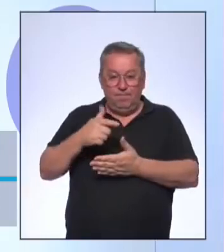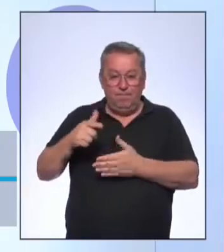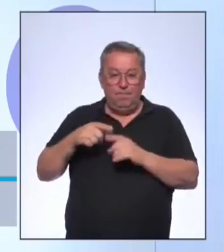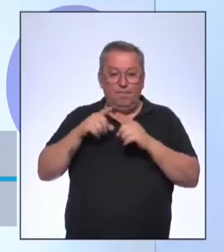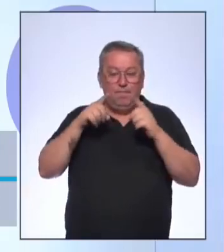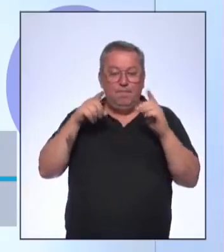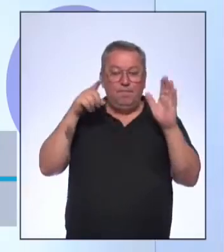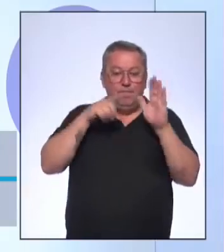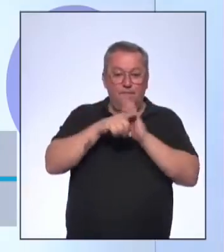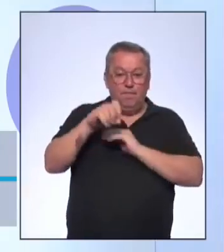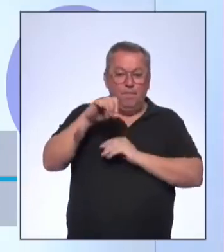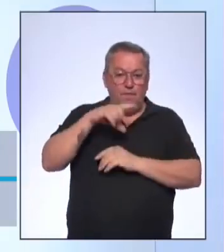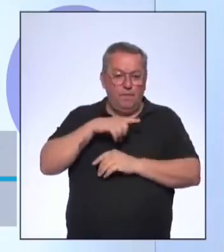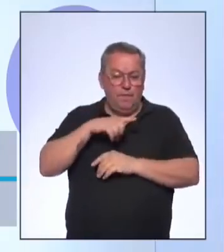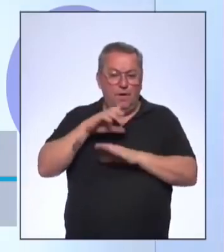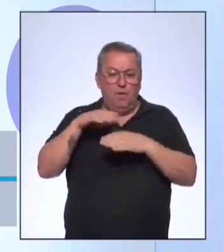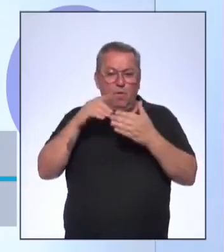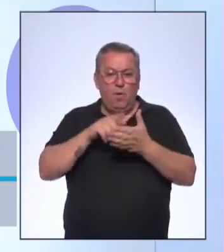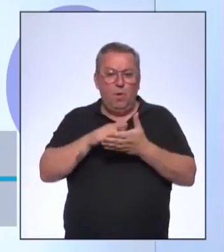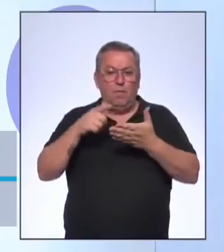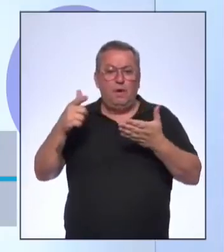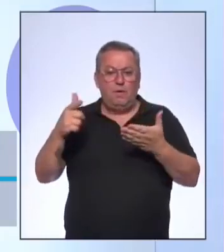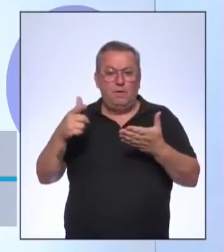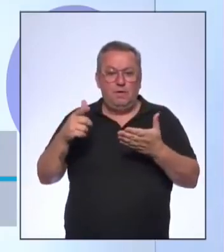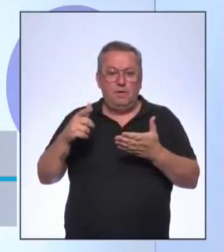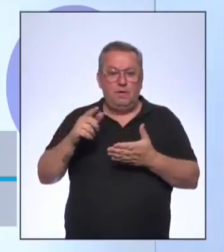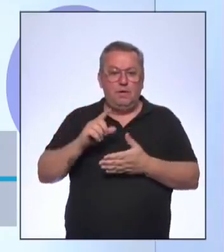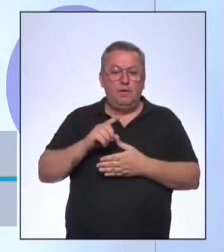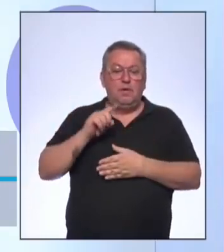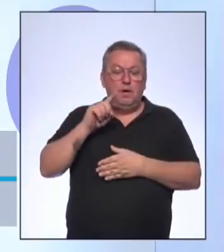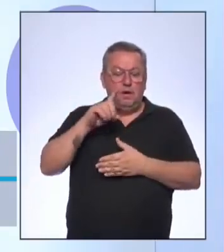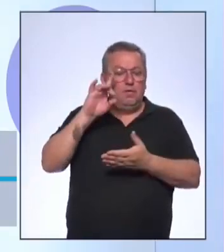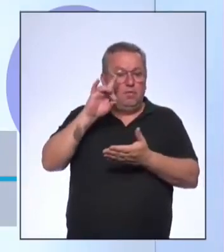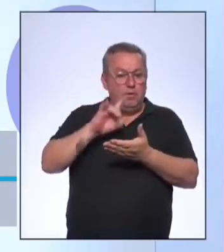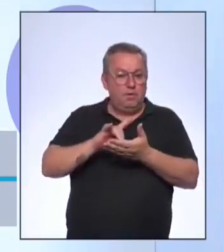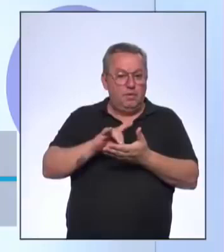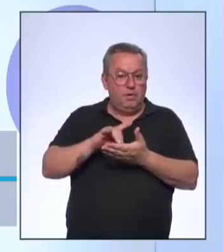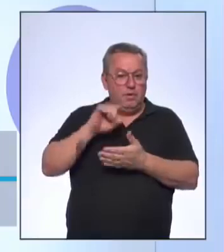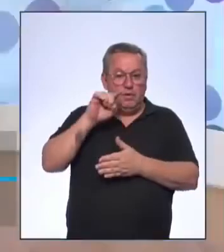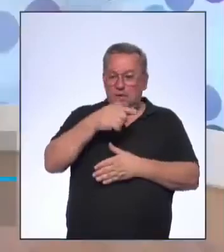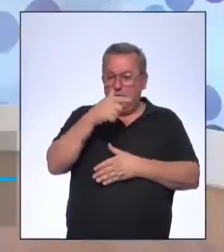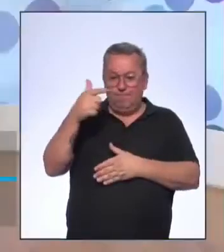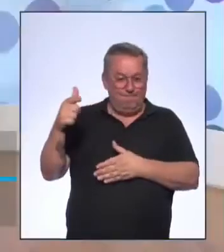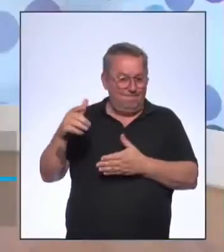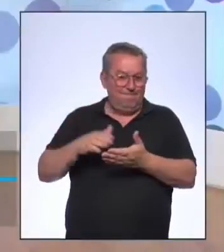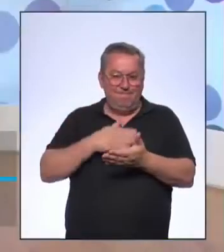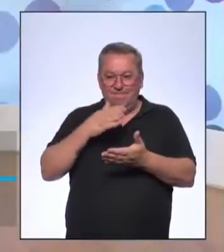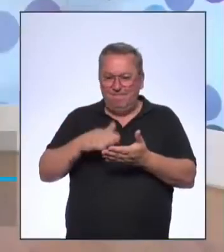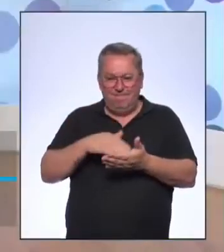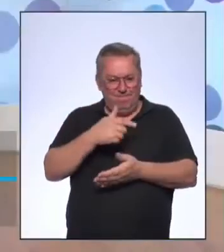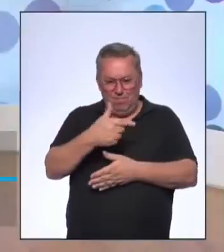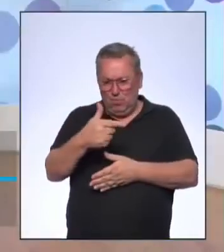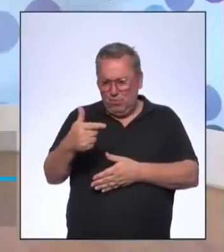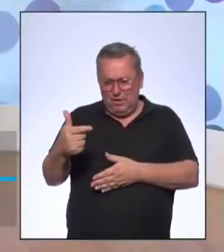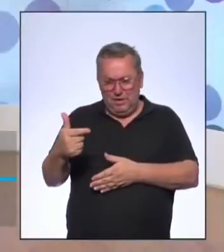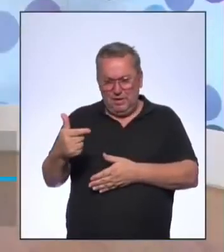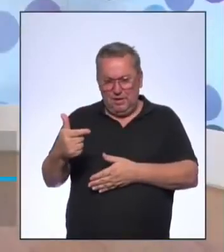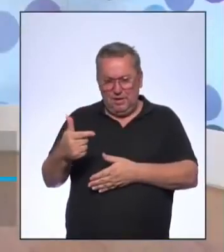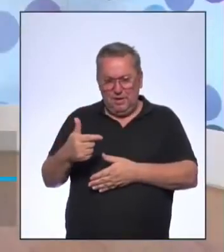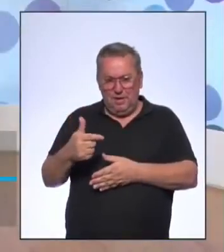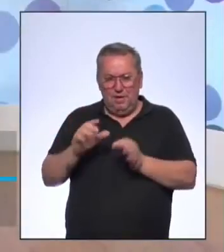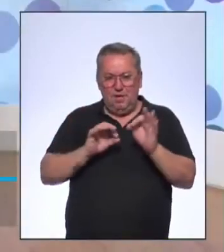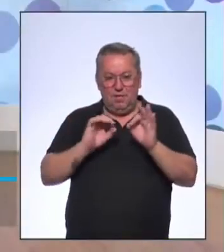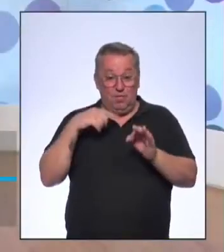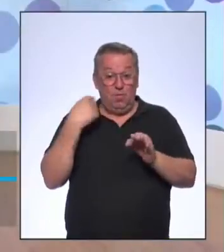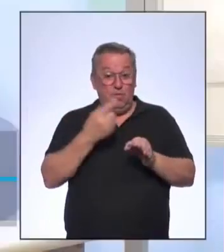Você perguntou se está, qual é a página que está, mas é isso mesmo, né, Jonas? Essa não está no caderno, né? Essa não, essa foi elaborada